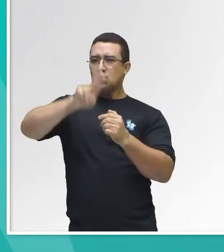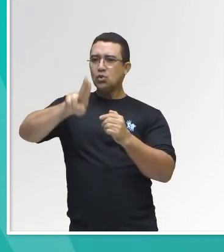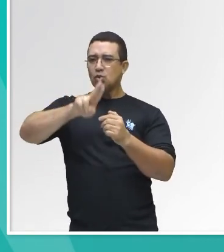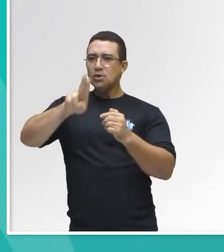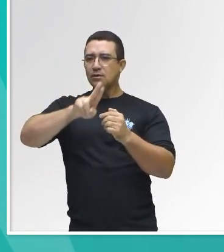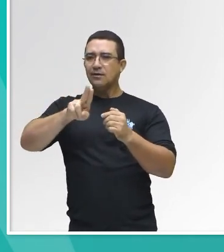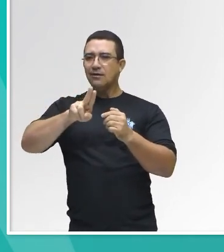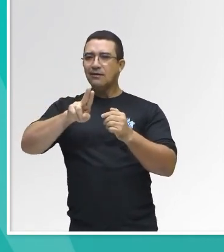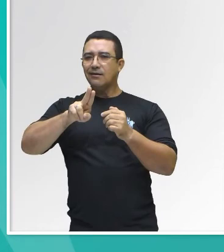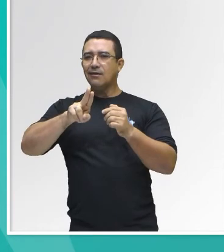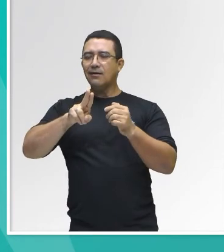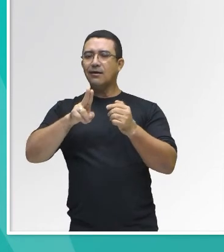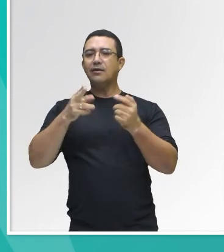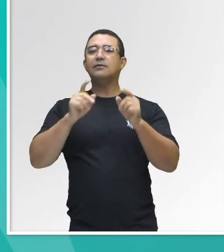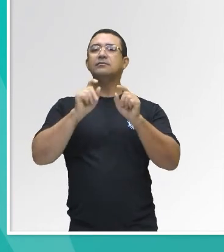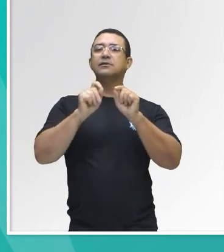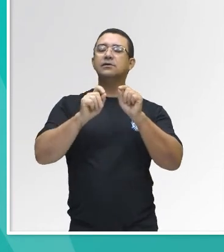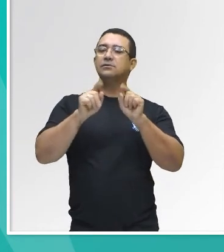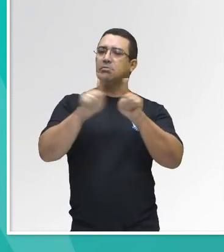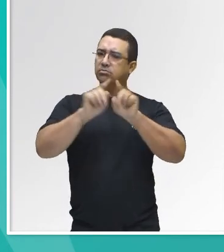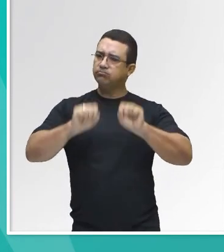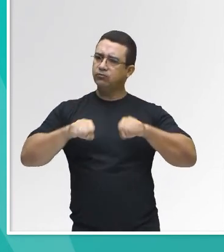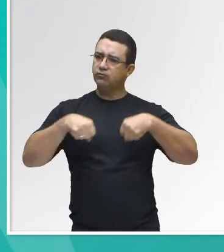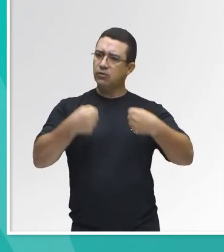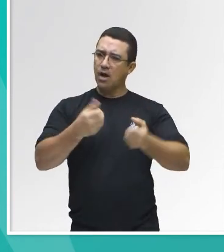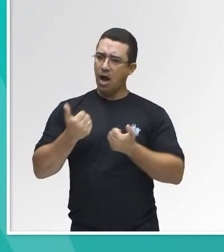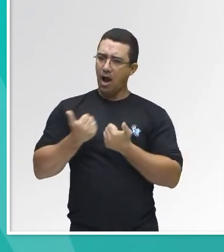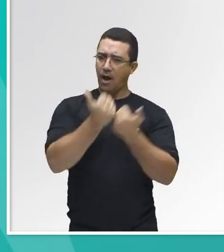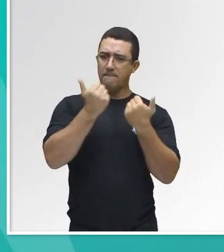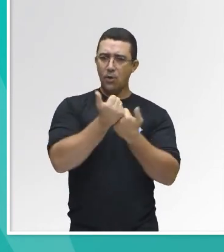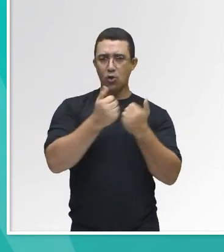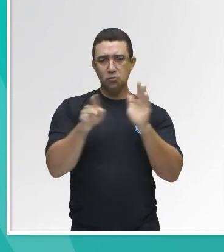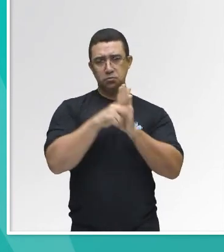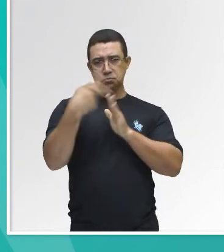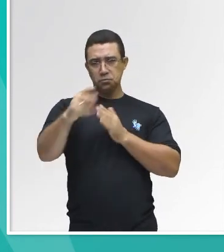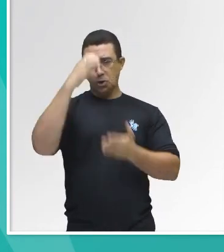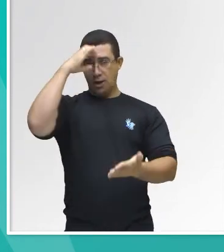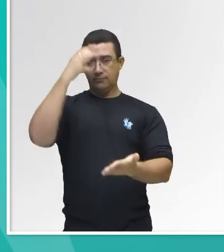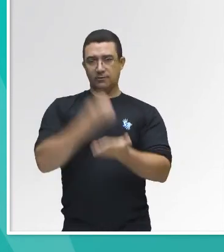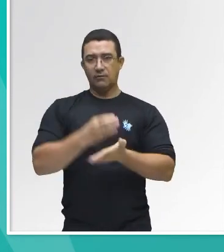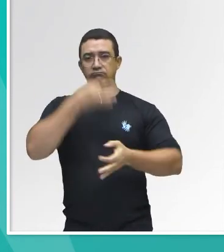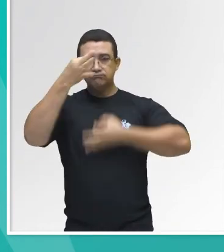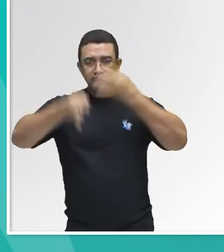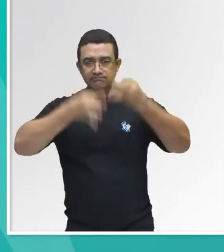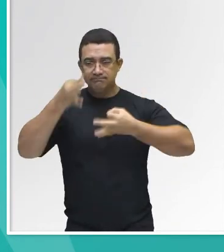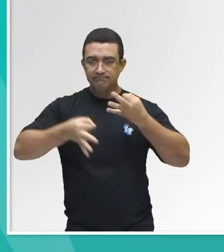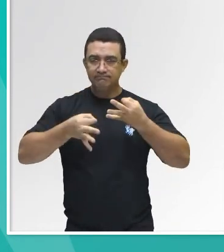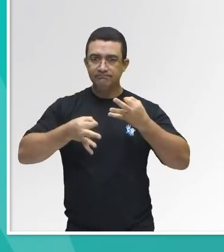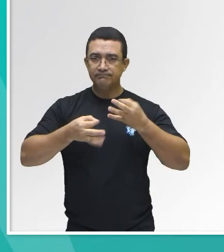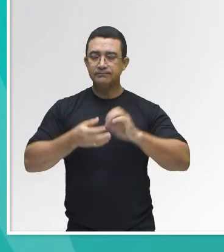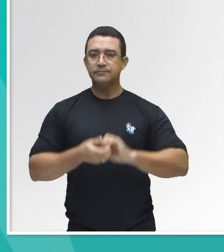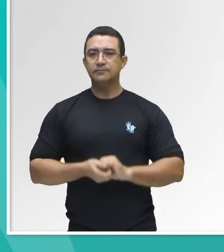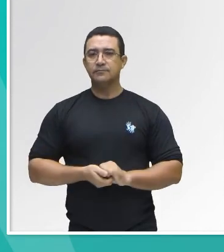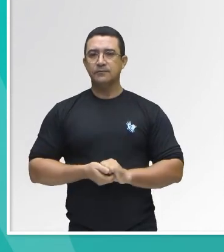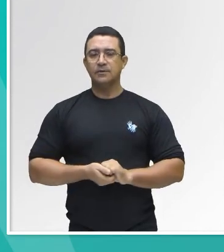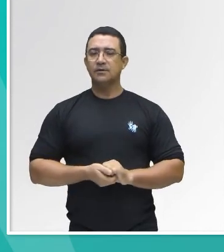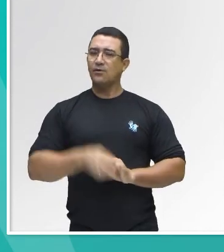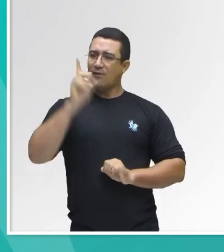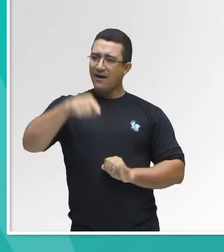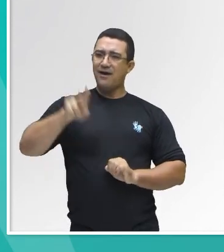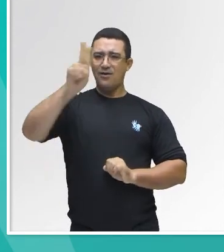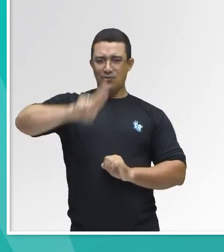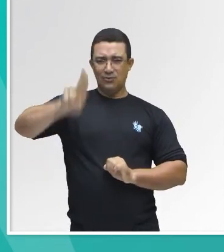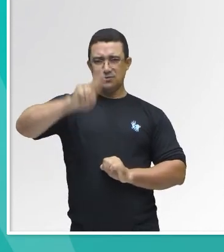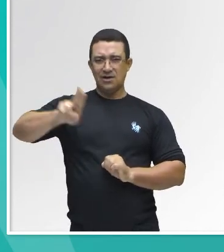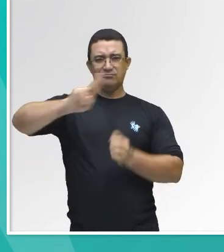que reforçam ou apoiam o sostenido da tese. É aqui que serão utilizados aqueles argumentos que a gente acabou